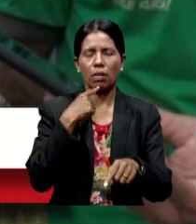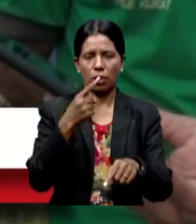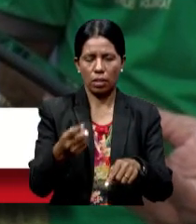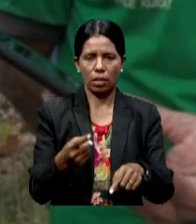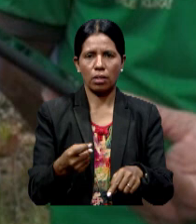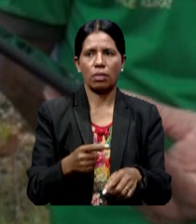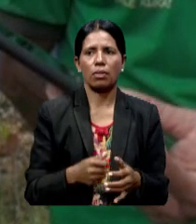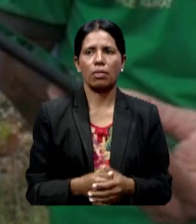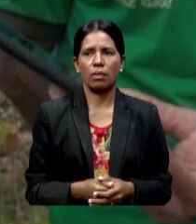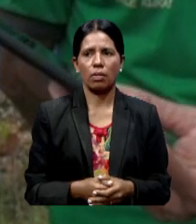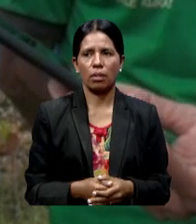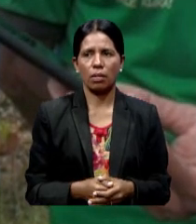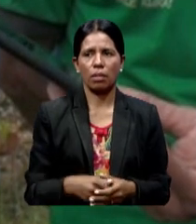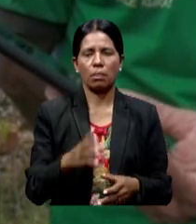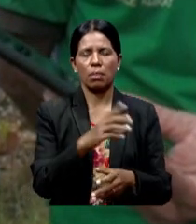mak buat